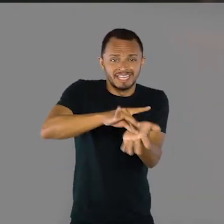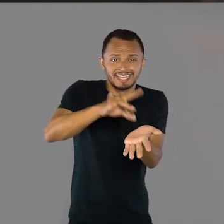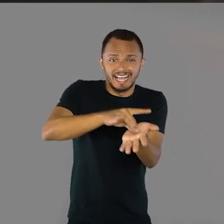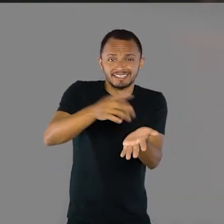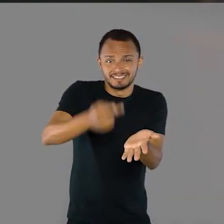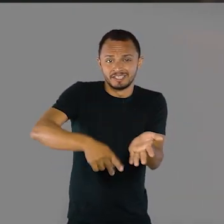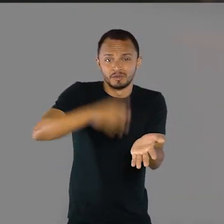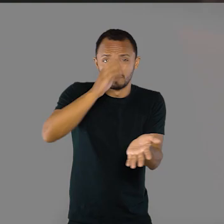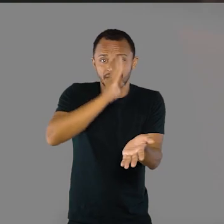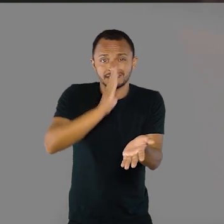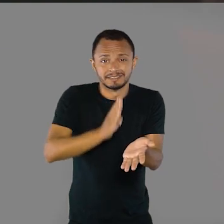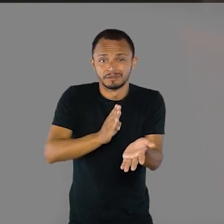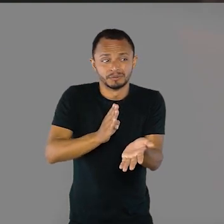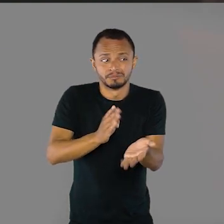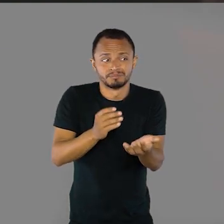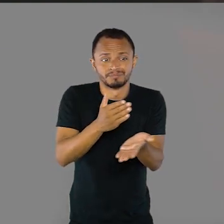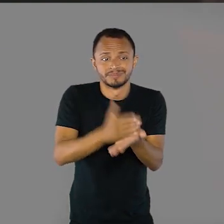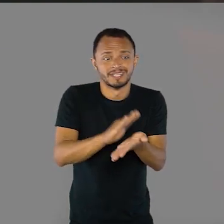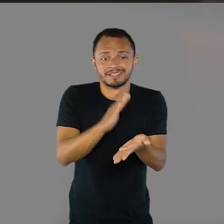país.